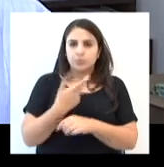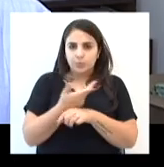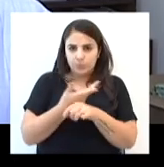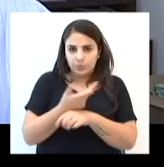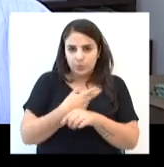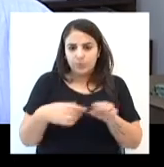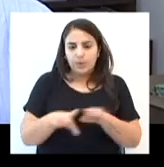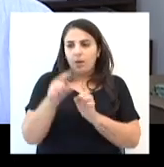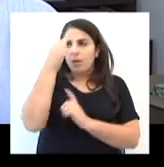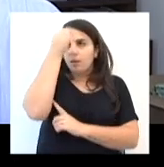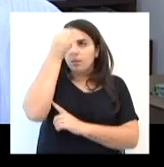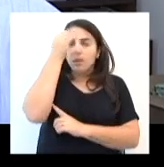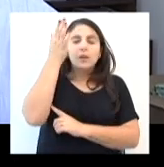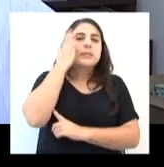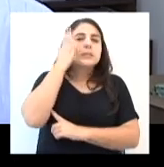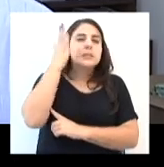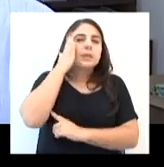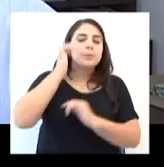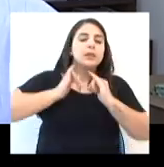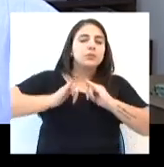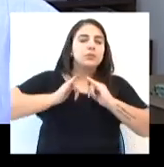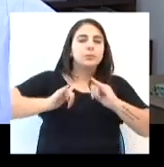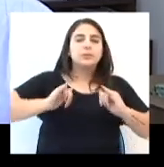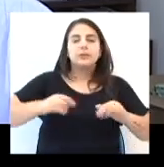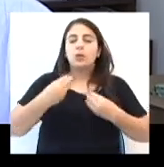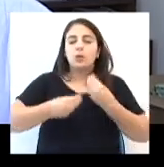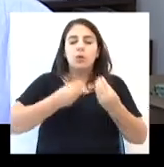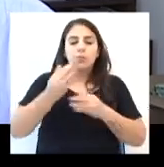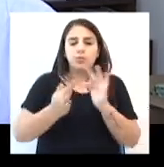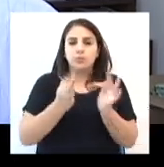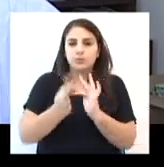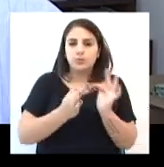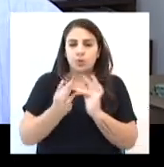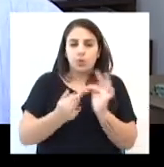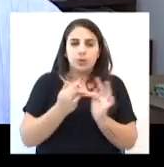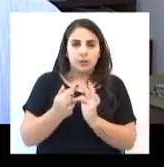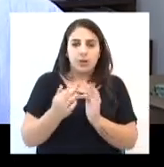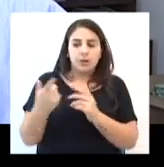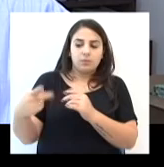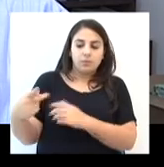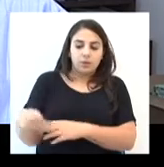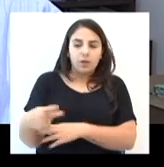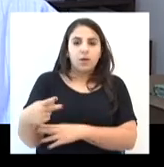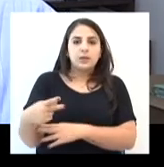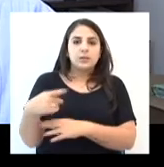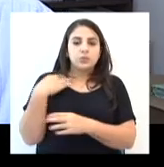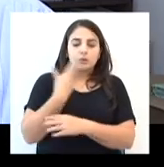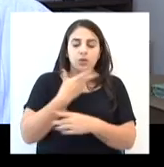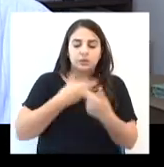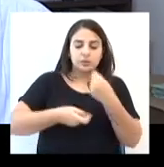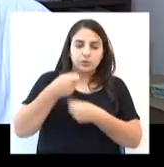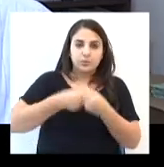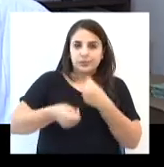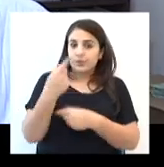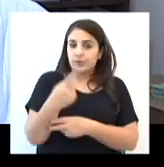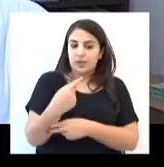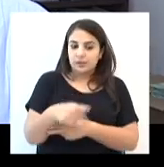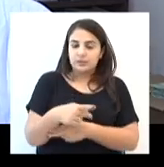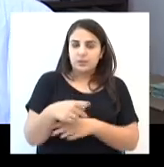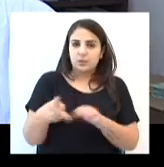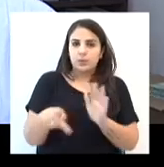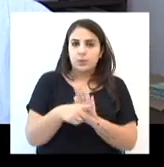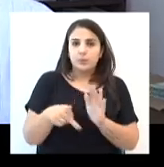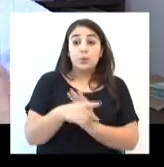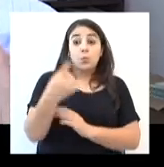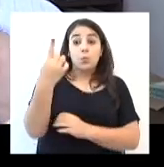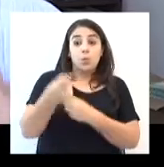com o intuito de saber as informações, como funciona o órgão, porque afinal de contas nós estamos administrando aquele segmento rodoviário